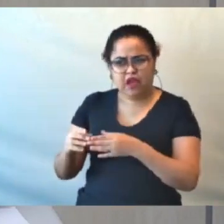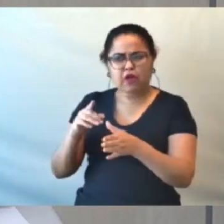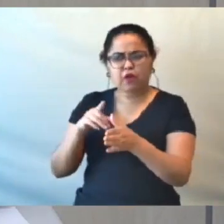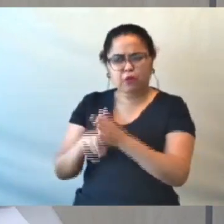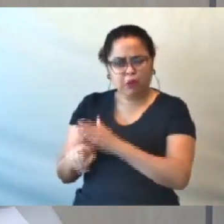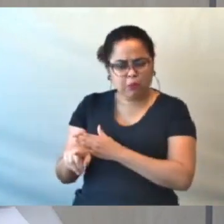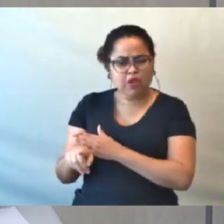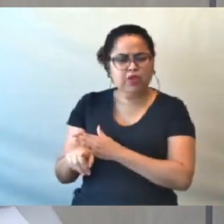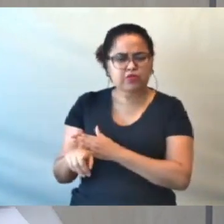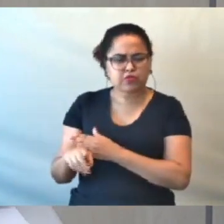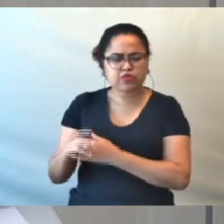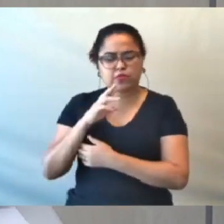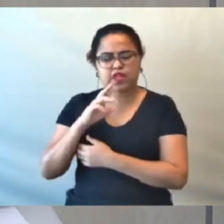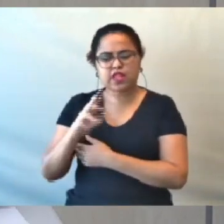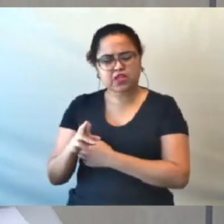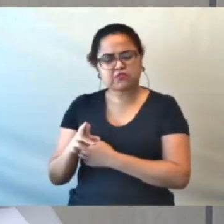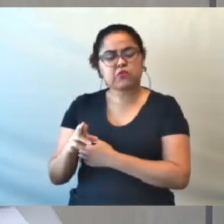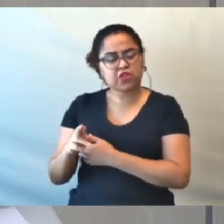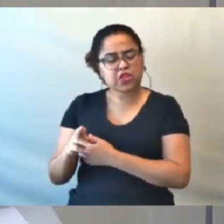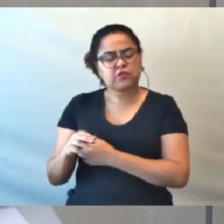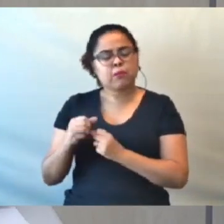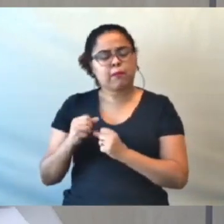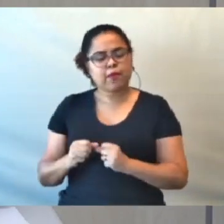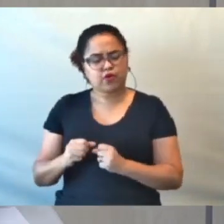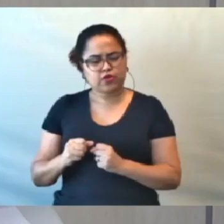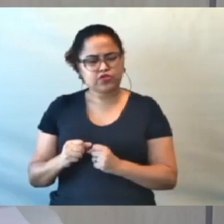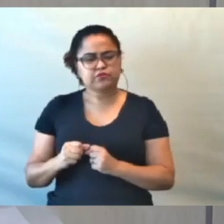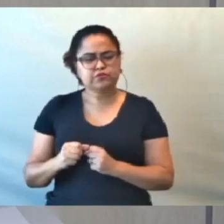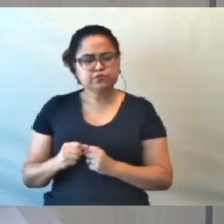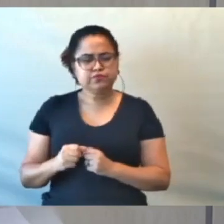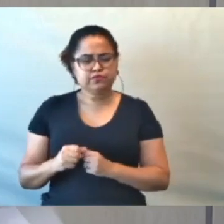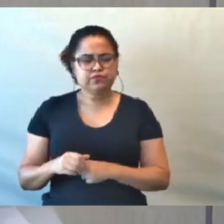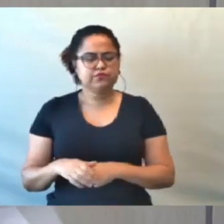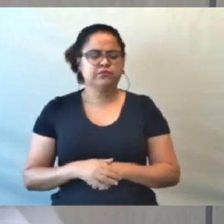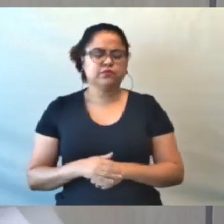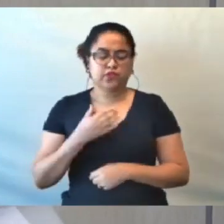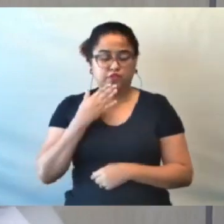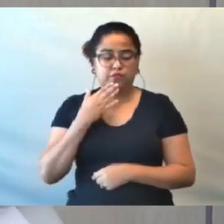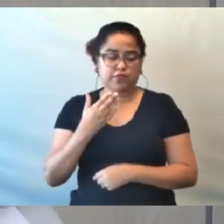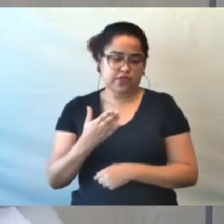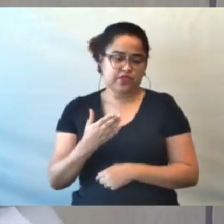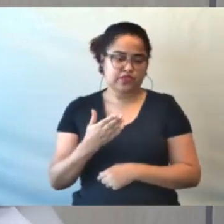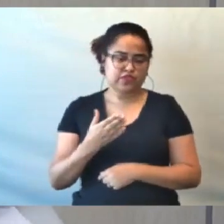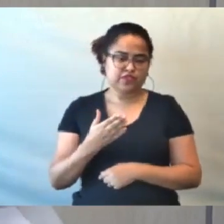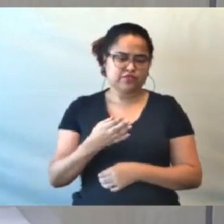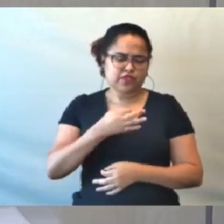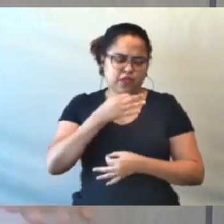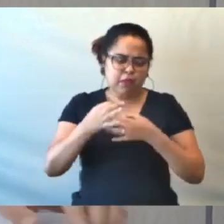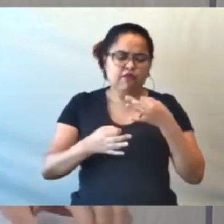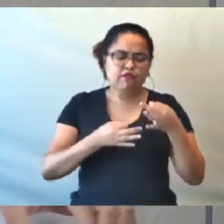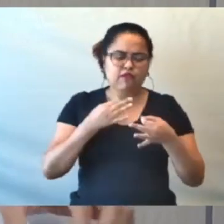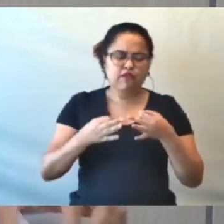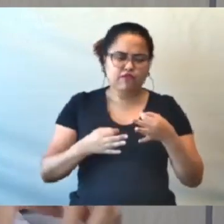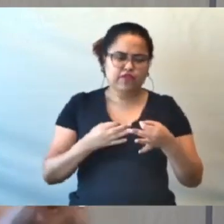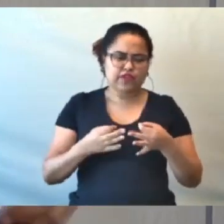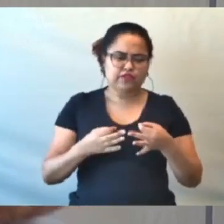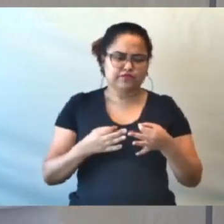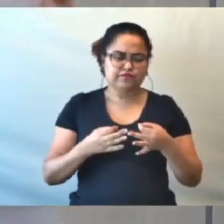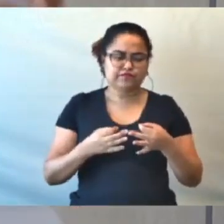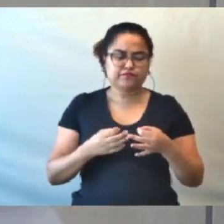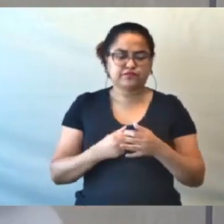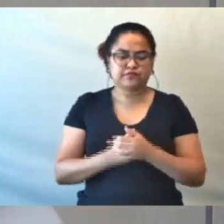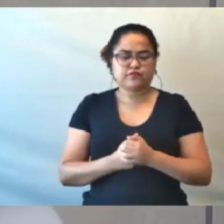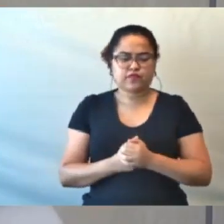de pedir a palavra, porque a gente está conversando, obviamente, com a Fundação Cristiano Ottoni enquanto entidade, mas sabemos